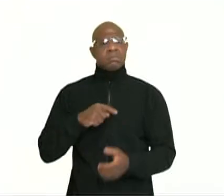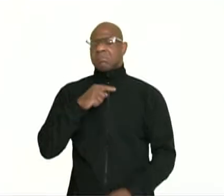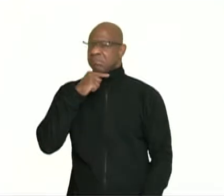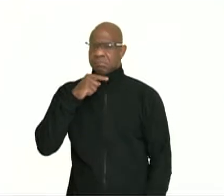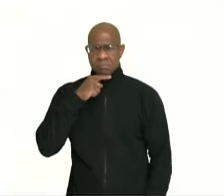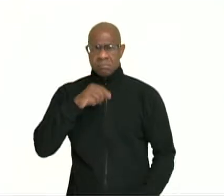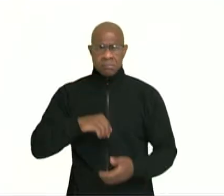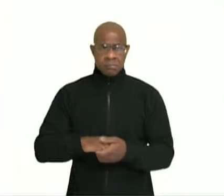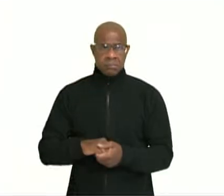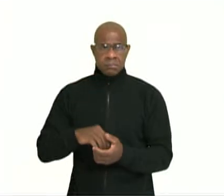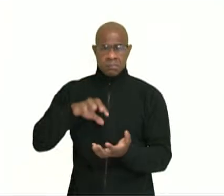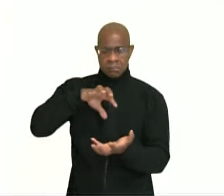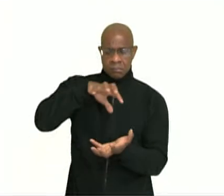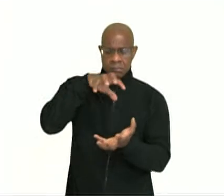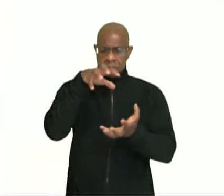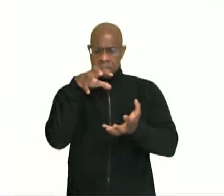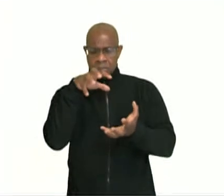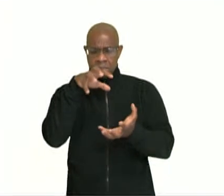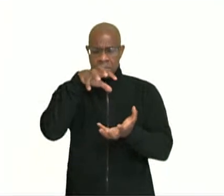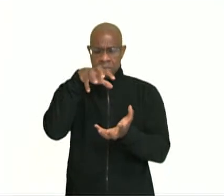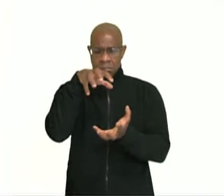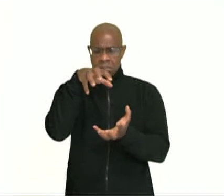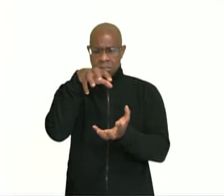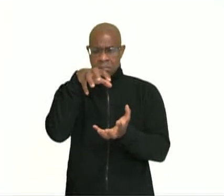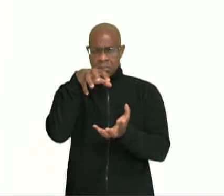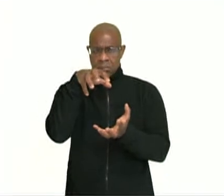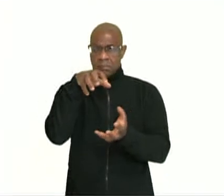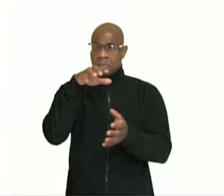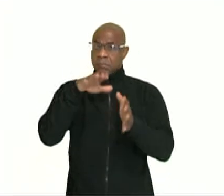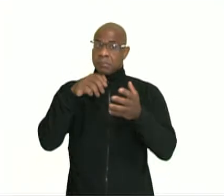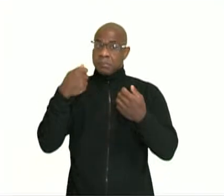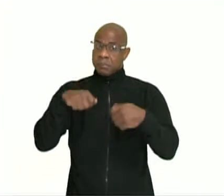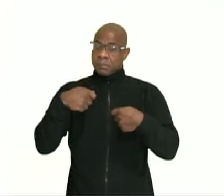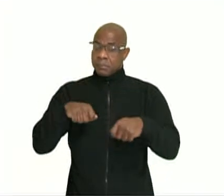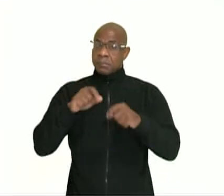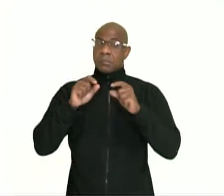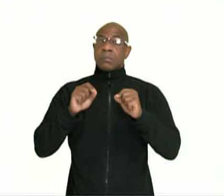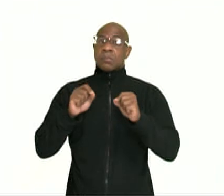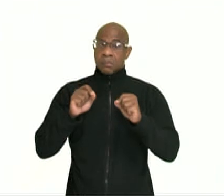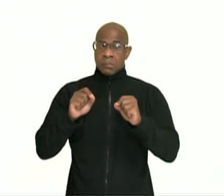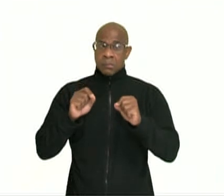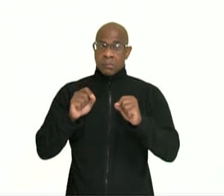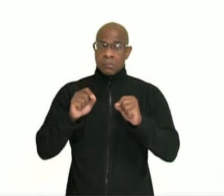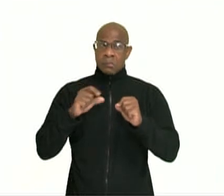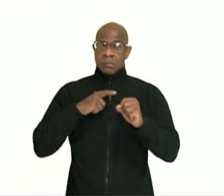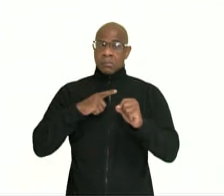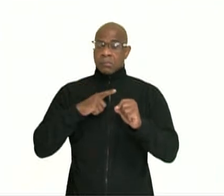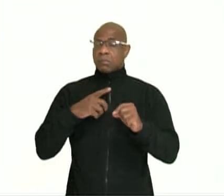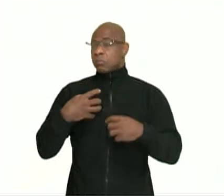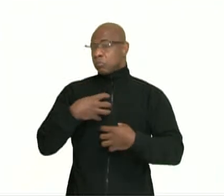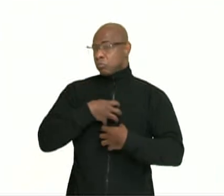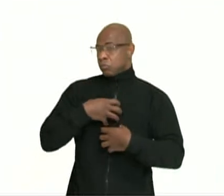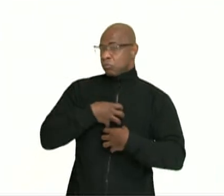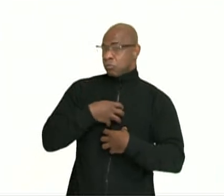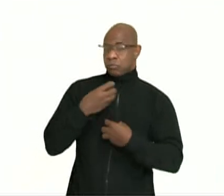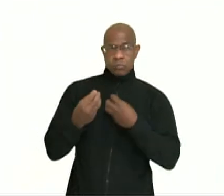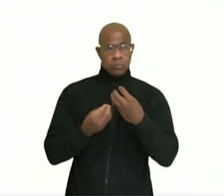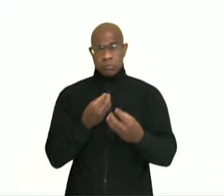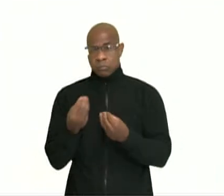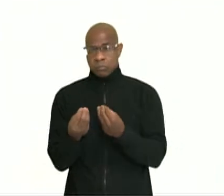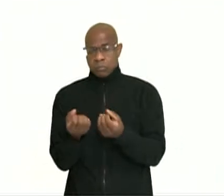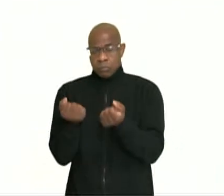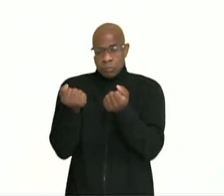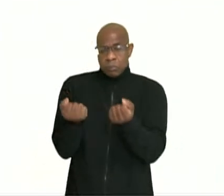A inclinação do planeta depende, em grande parte, da forma como a sua massa